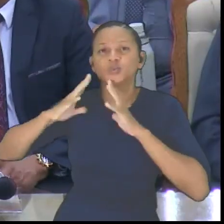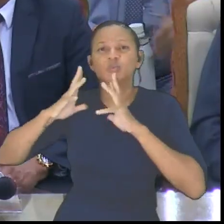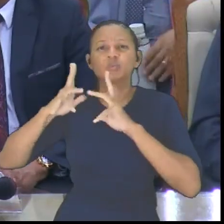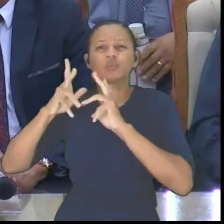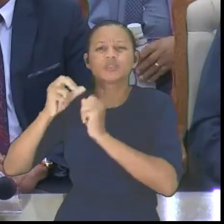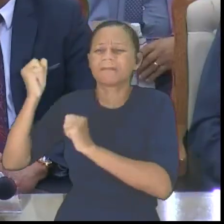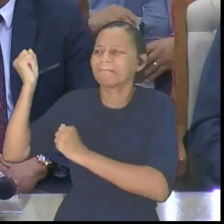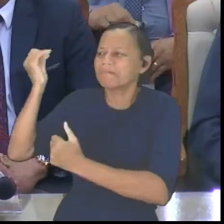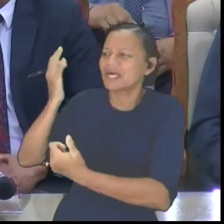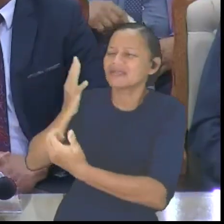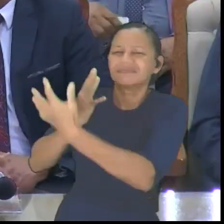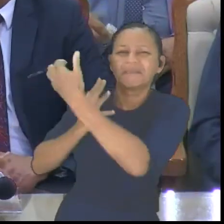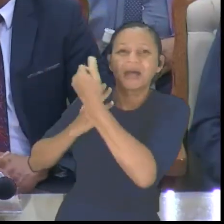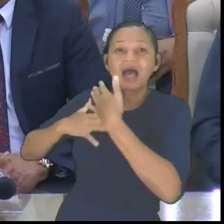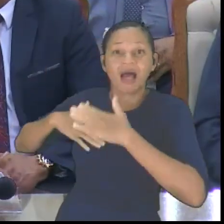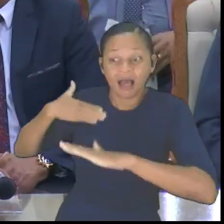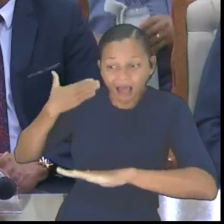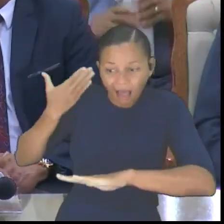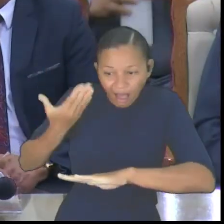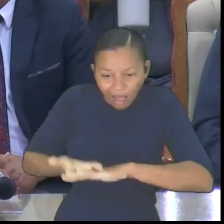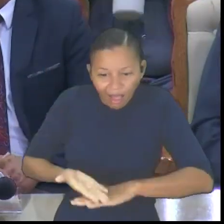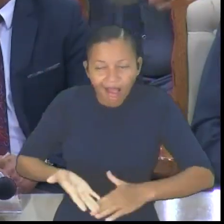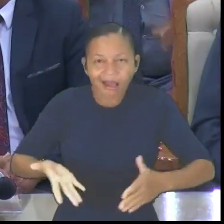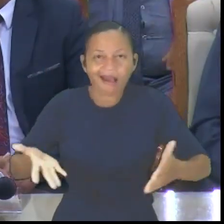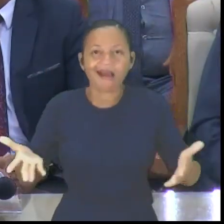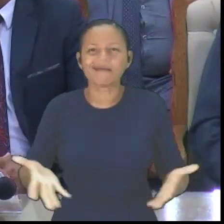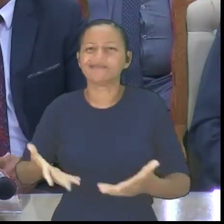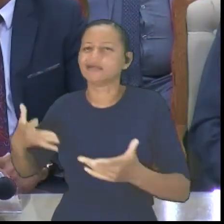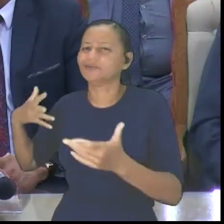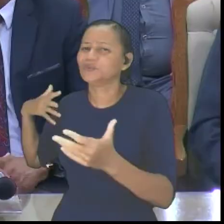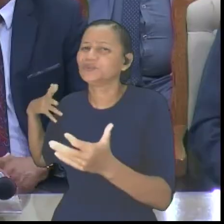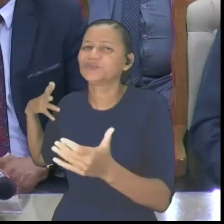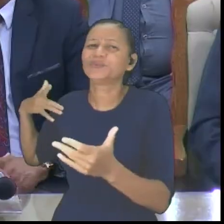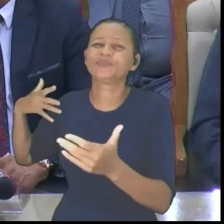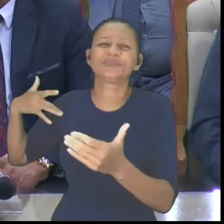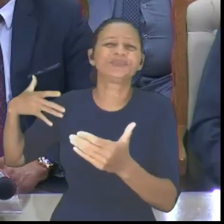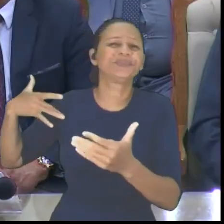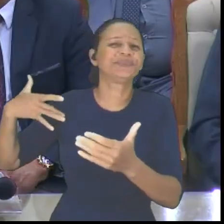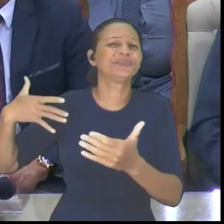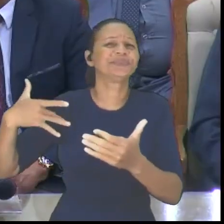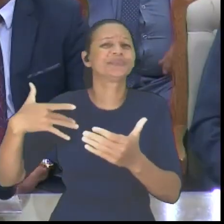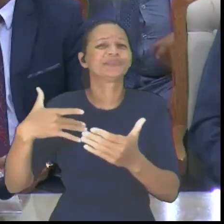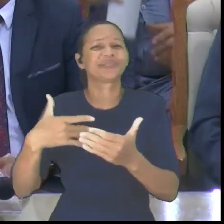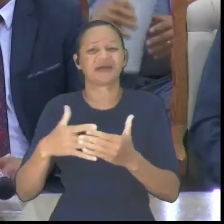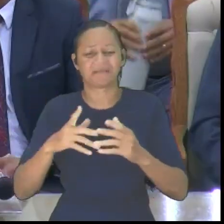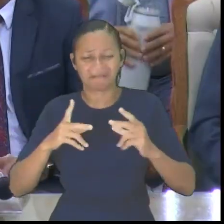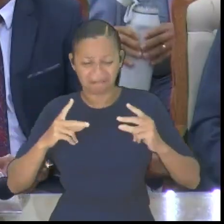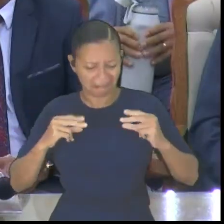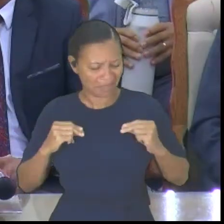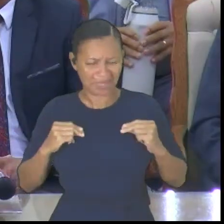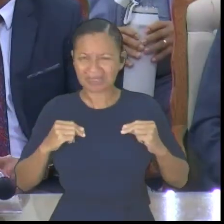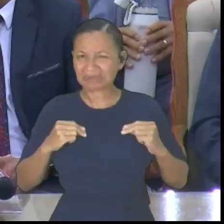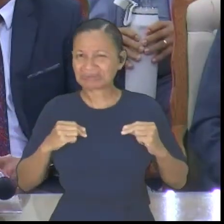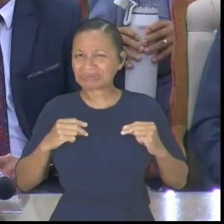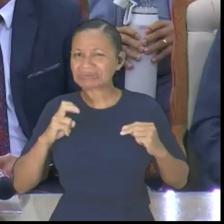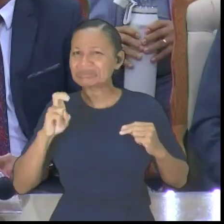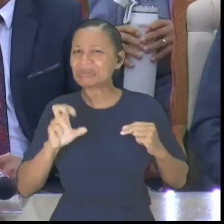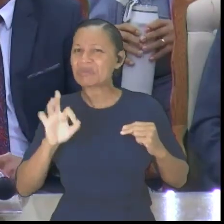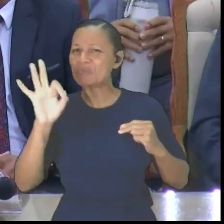hoje, ao longo desses anos. Eu não mereço nem